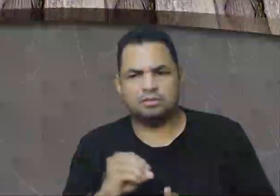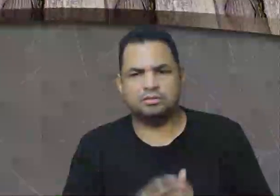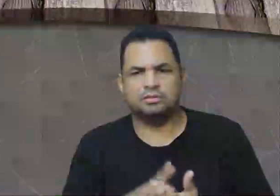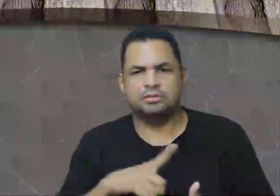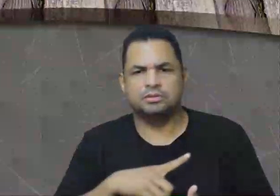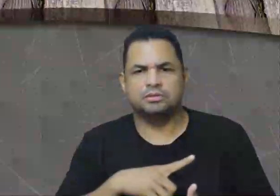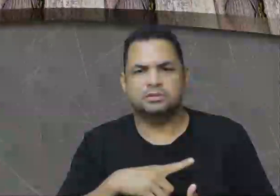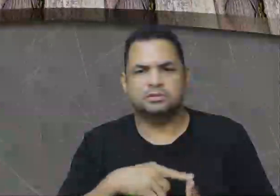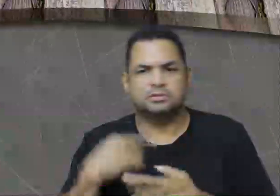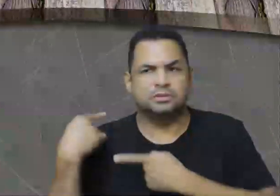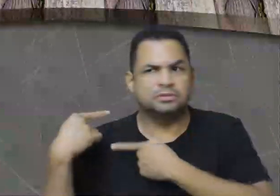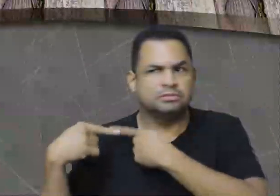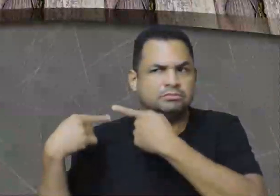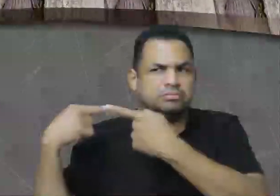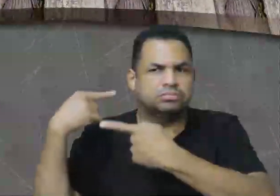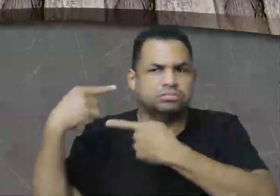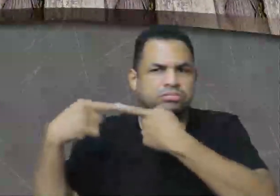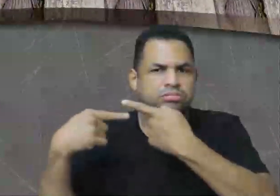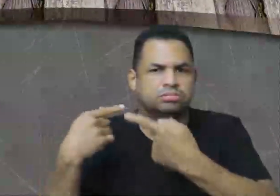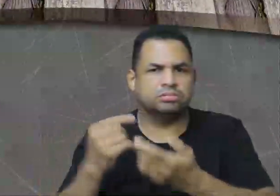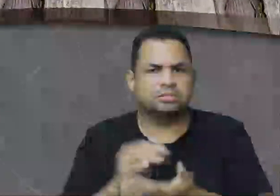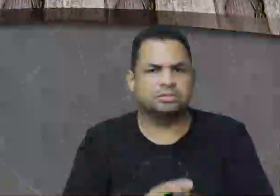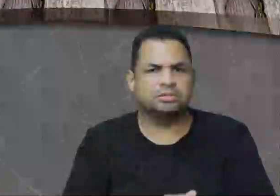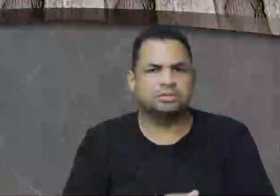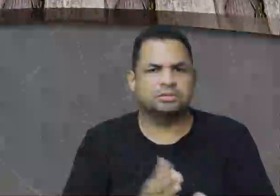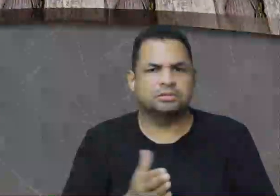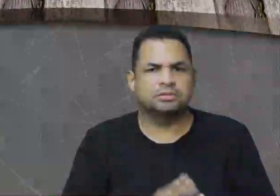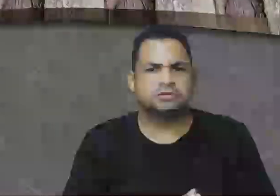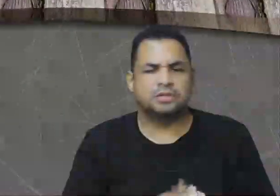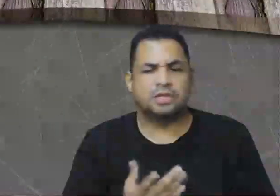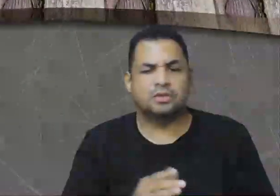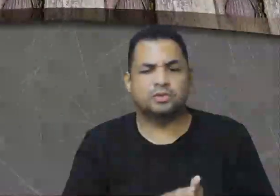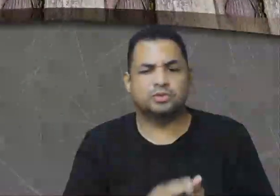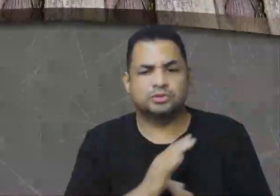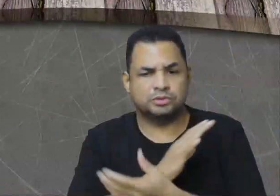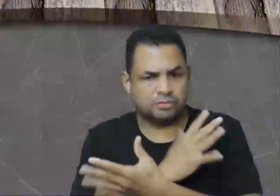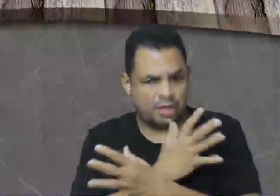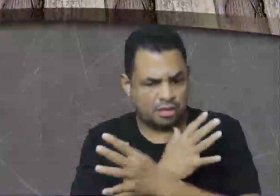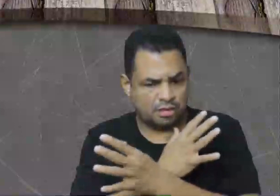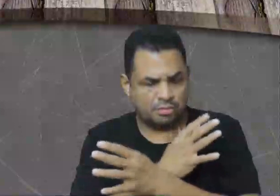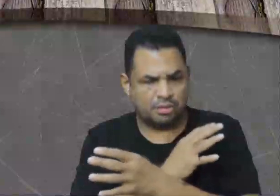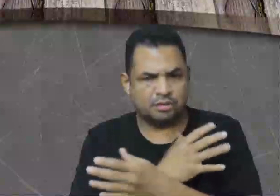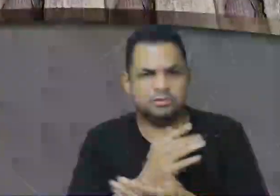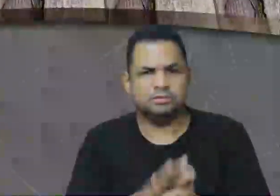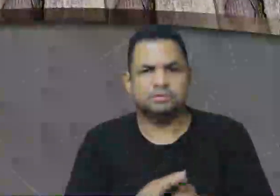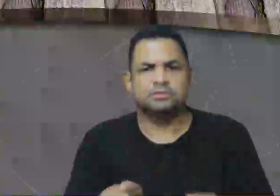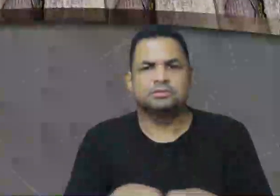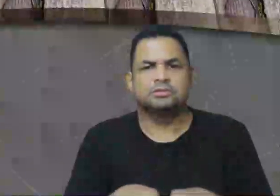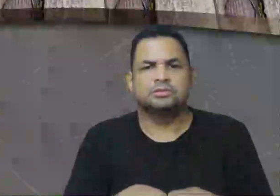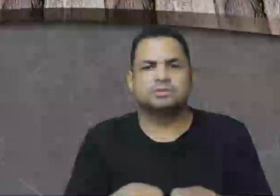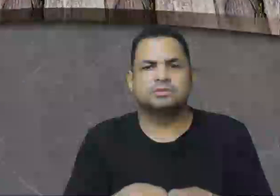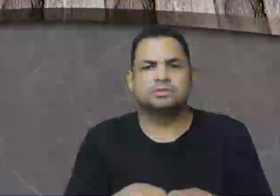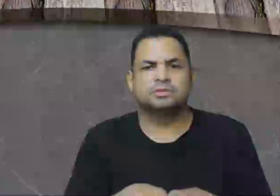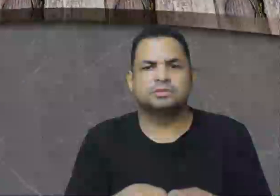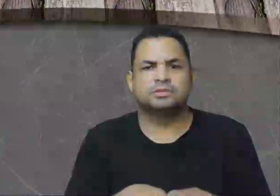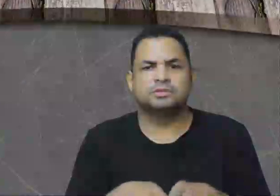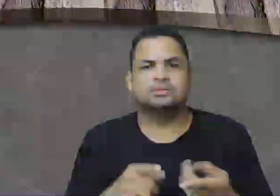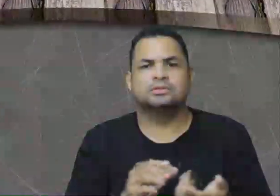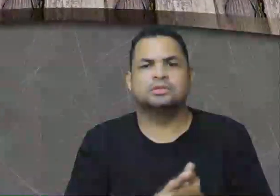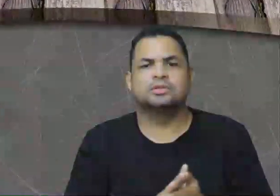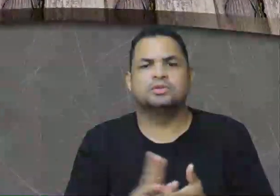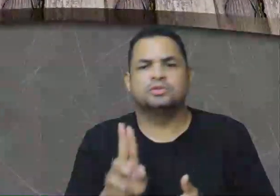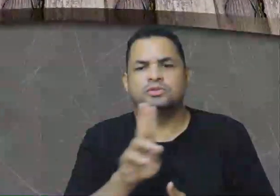um ancestral aí de várias linhas dos vertebrados, tá bom? E nós vimos ali a questão da